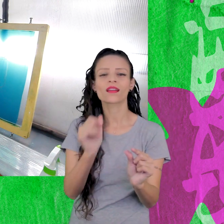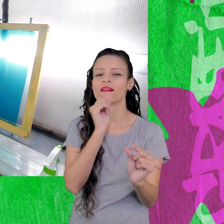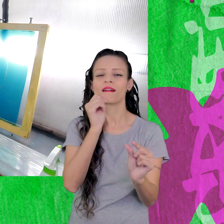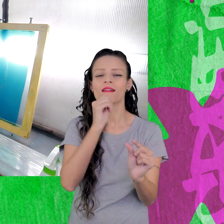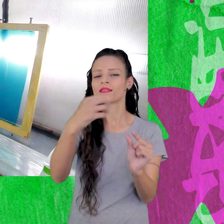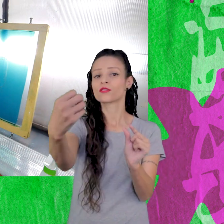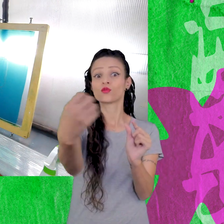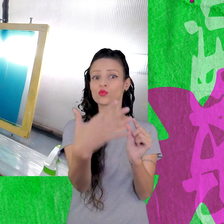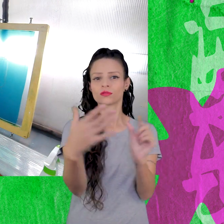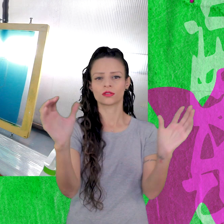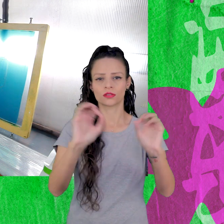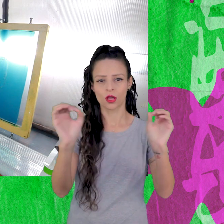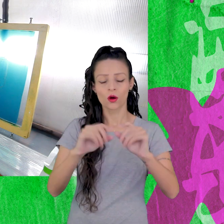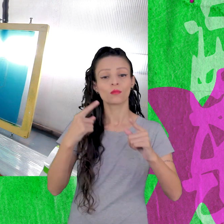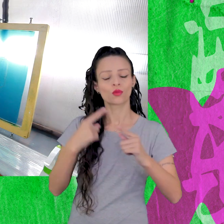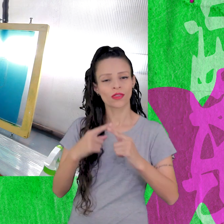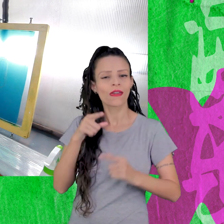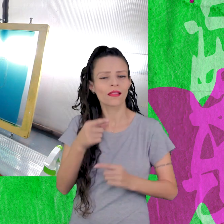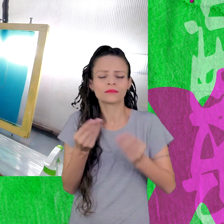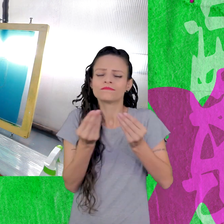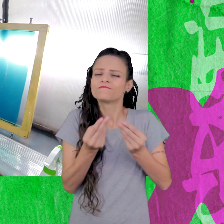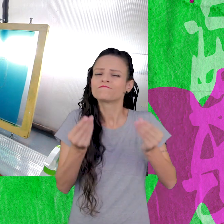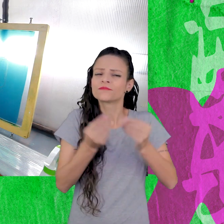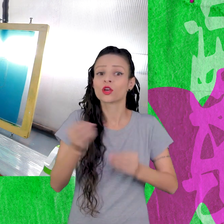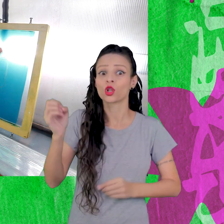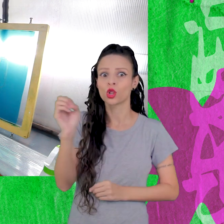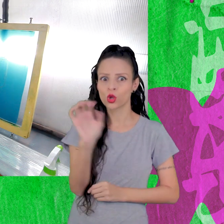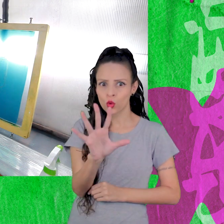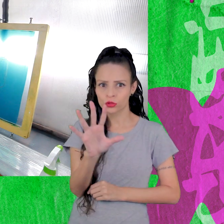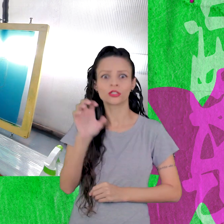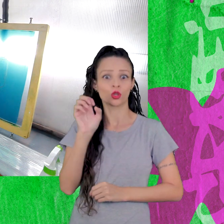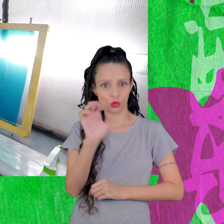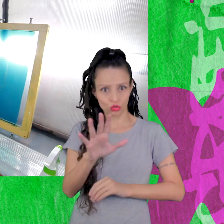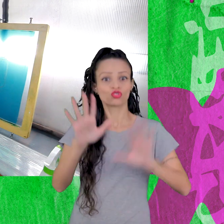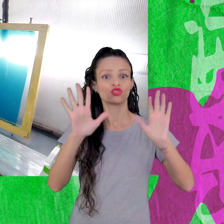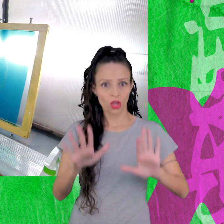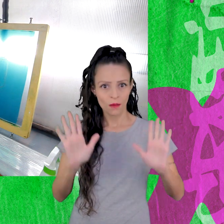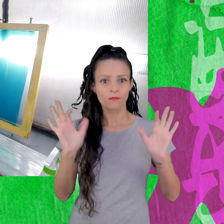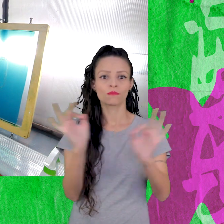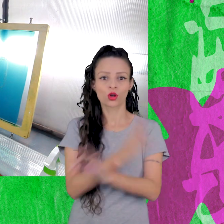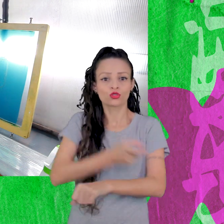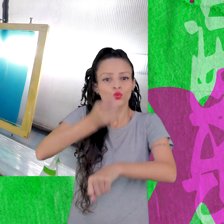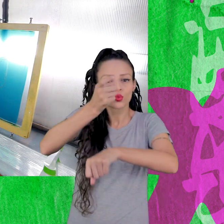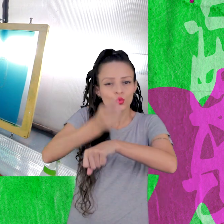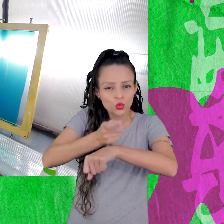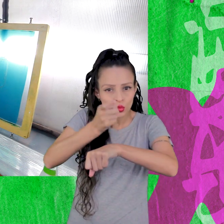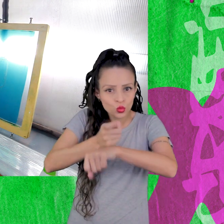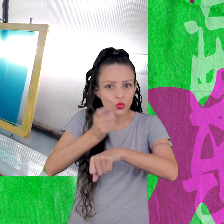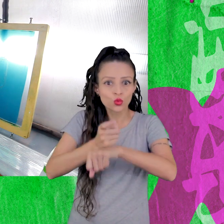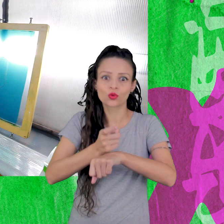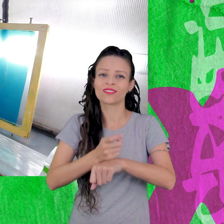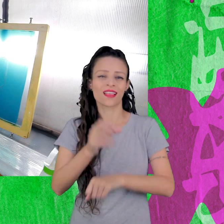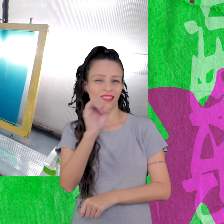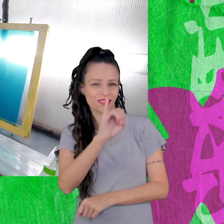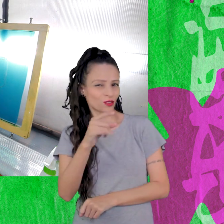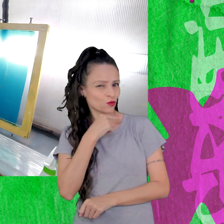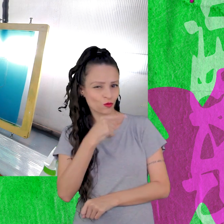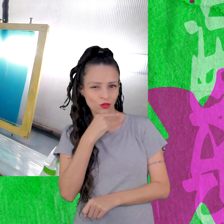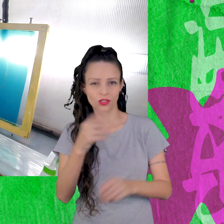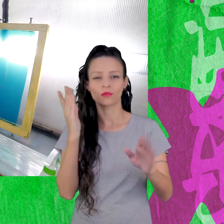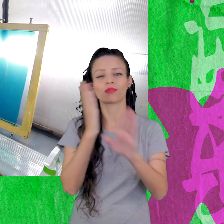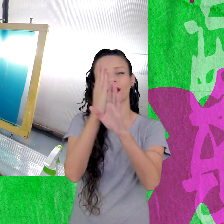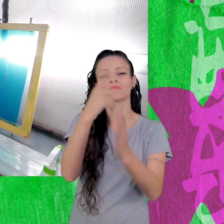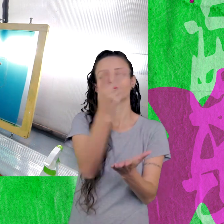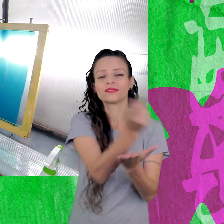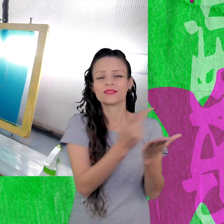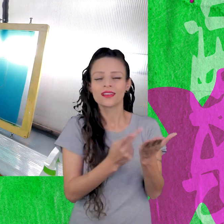ela é sensível à luz. Então onde pegou luz ela endureceu, e onde não pegou, por questão do desenho ser preto, que não